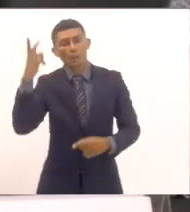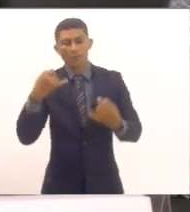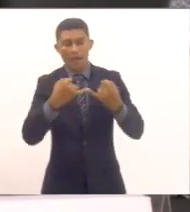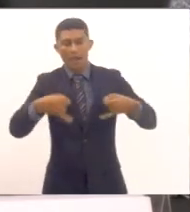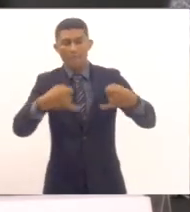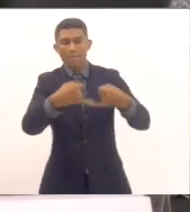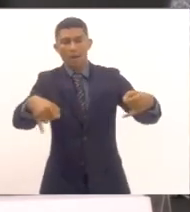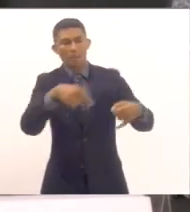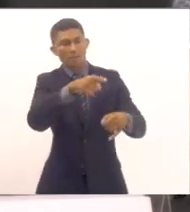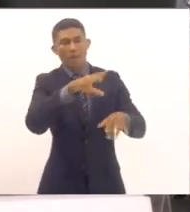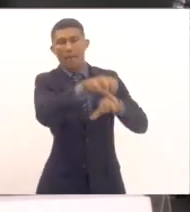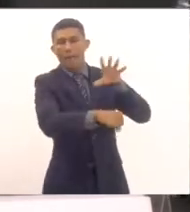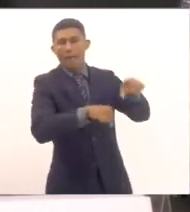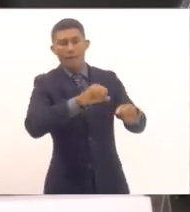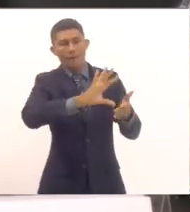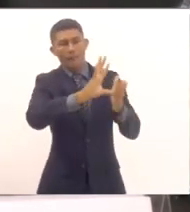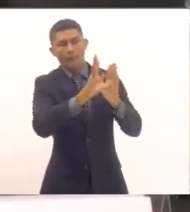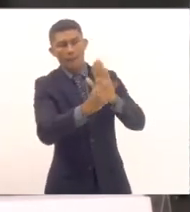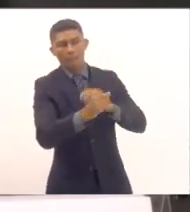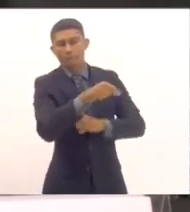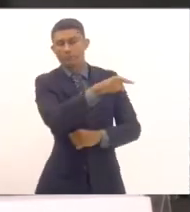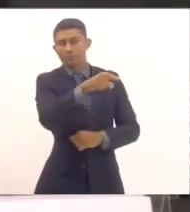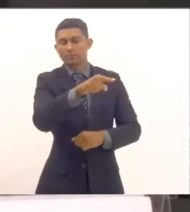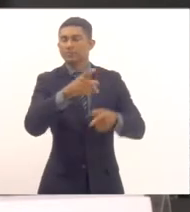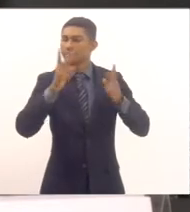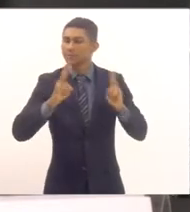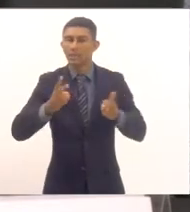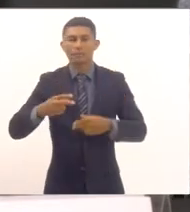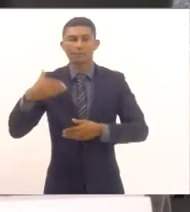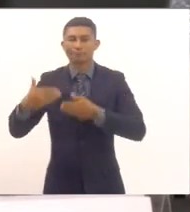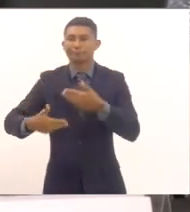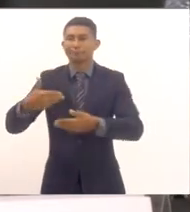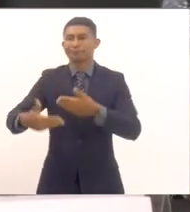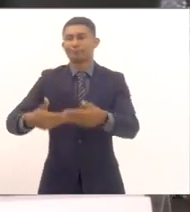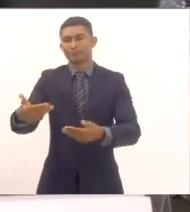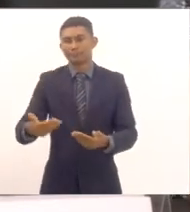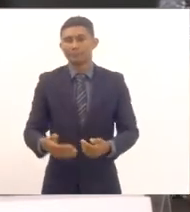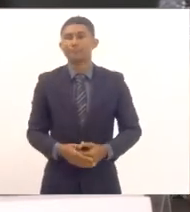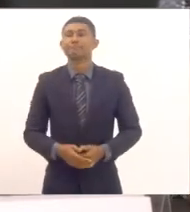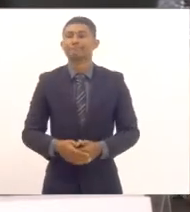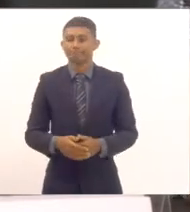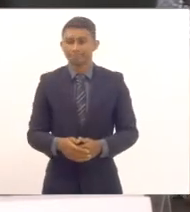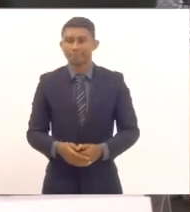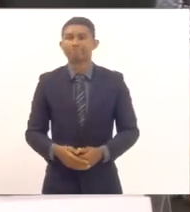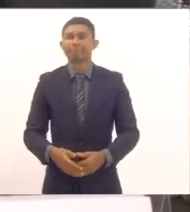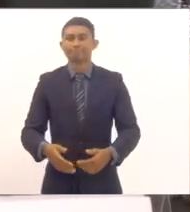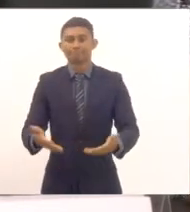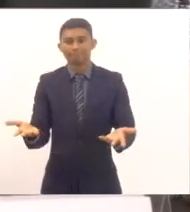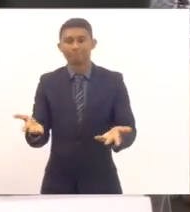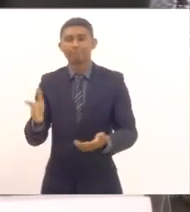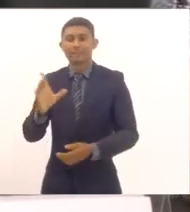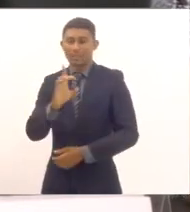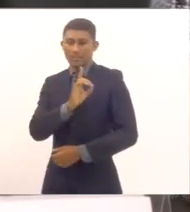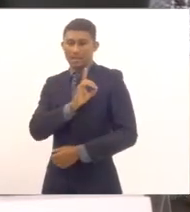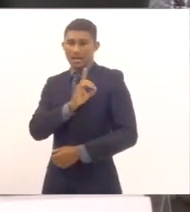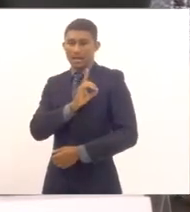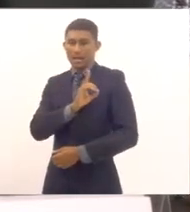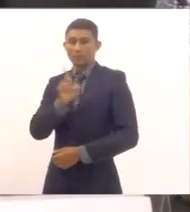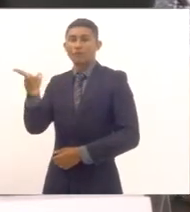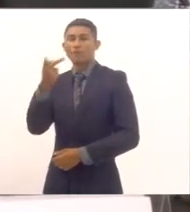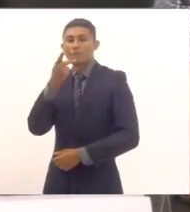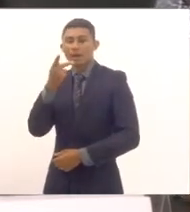constante e que já diversas vezes perguntar e diz que tudo é registrada